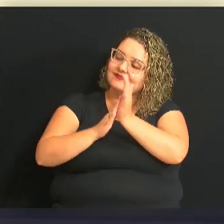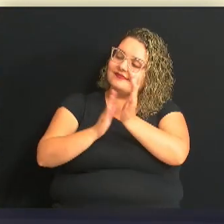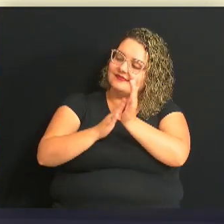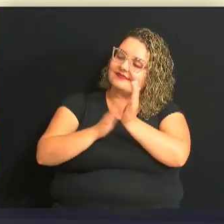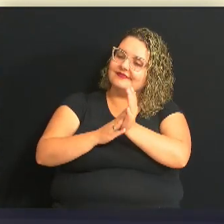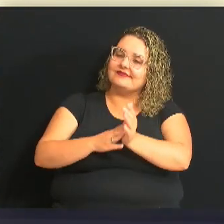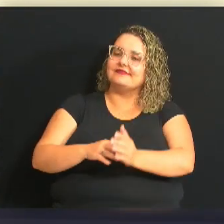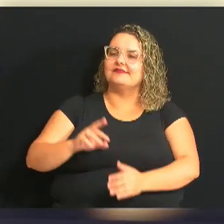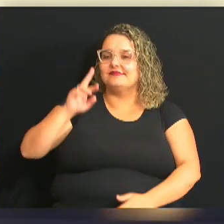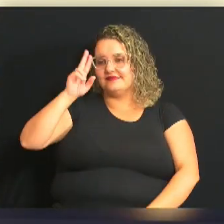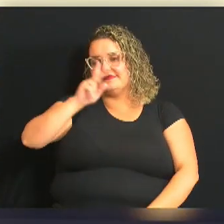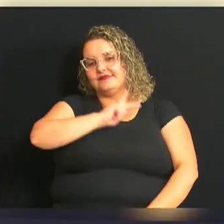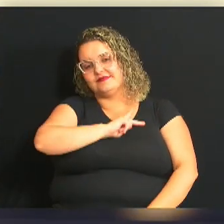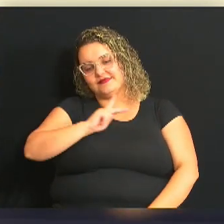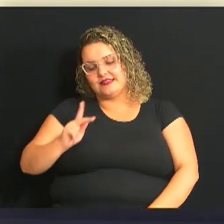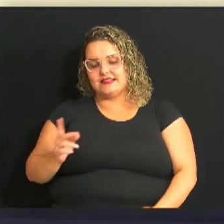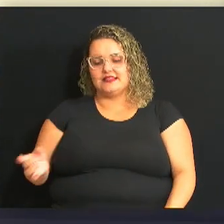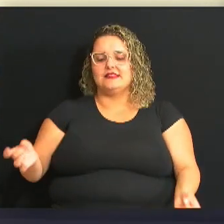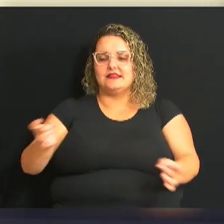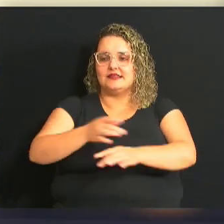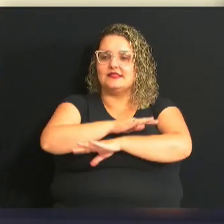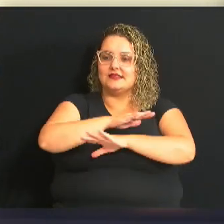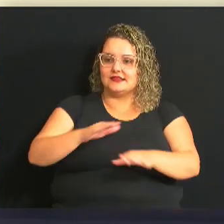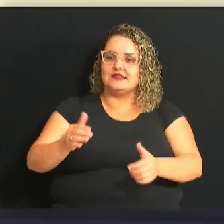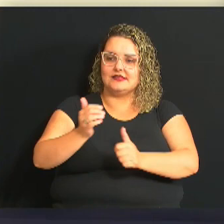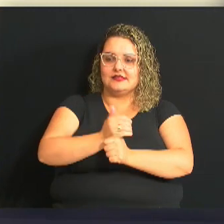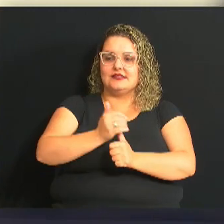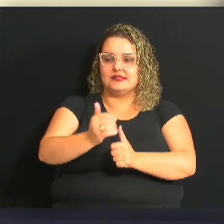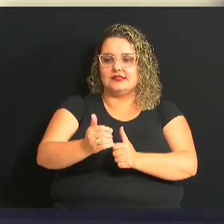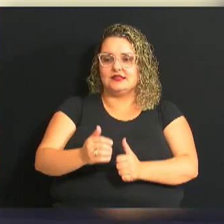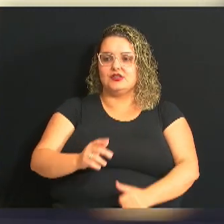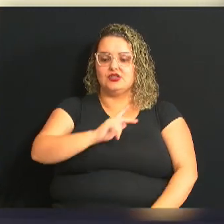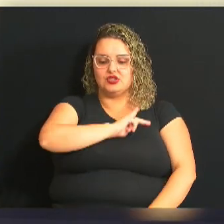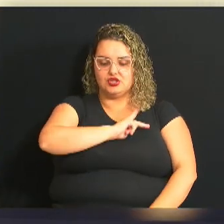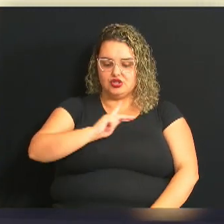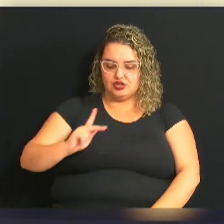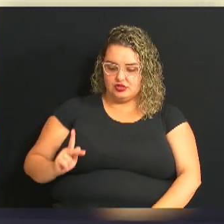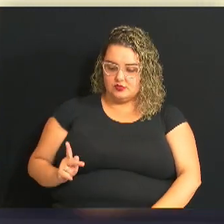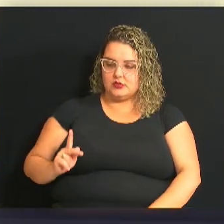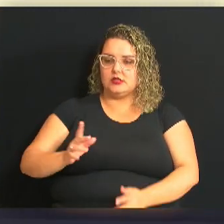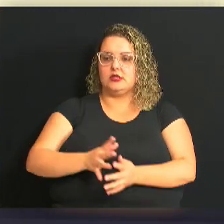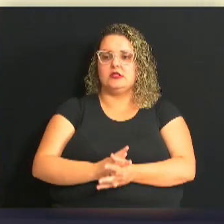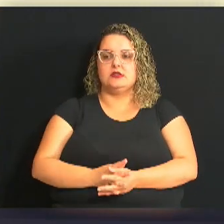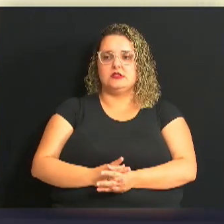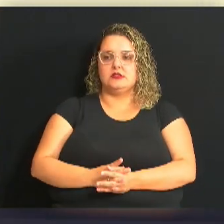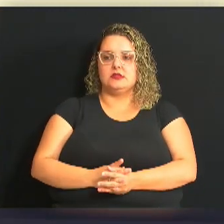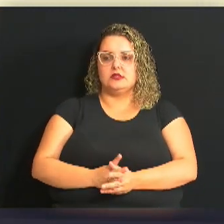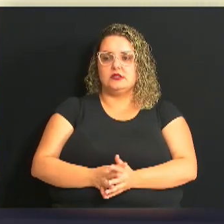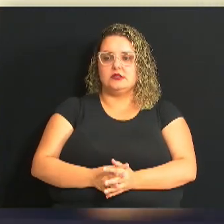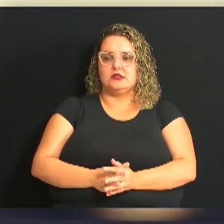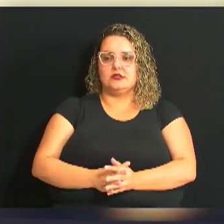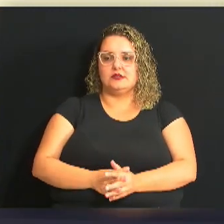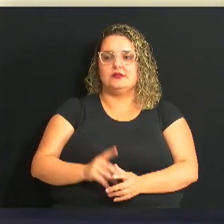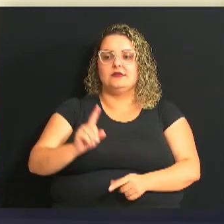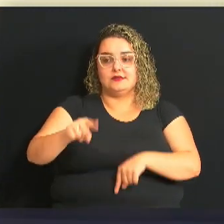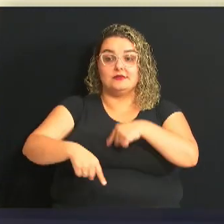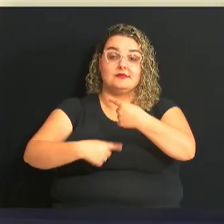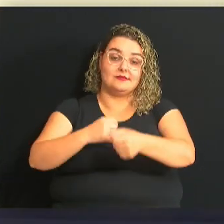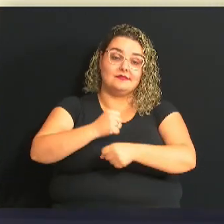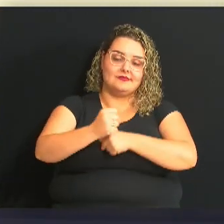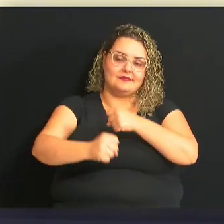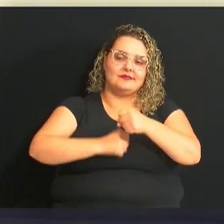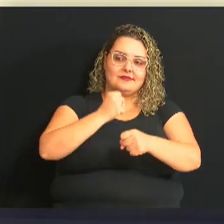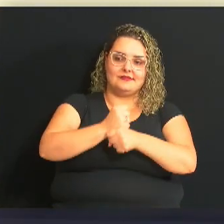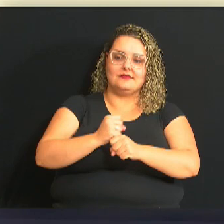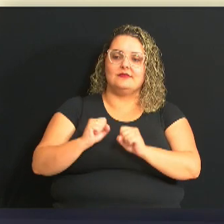você que está encerrando agora esse mandato, né, de presidente, e que o próximo ano a gente